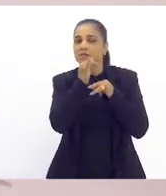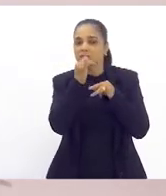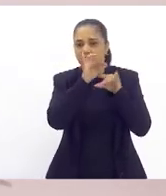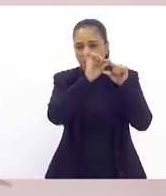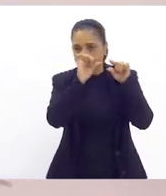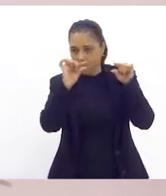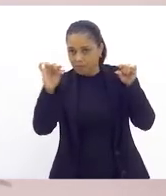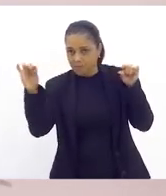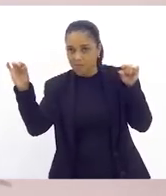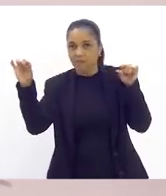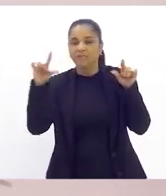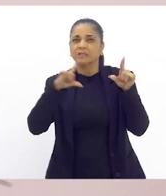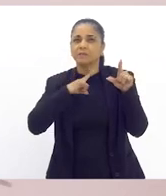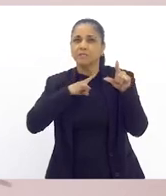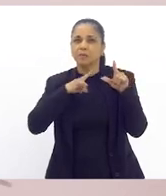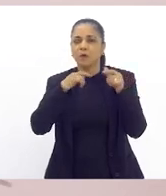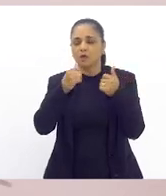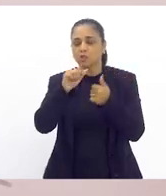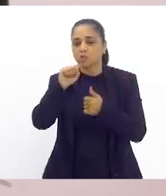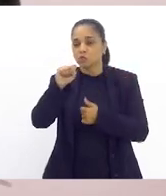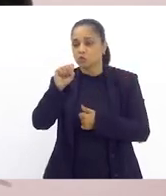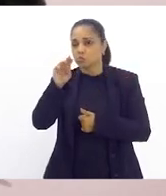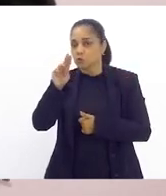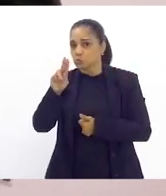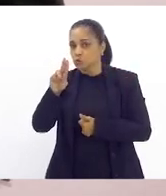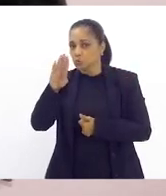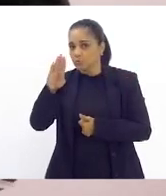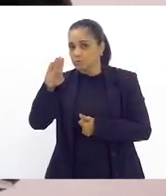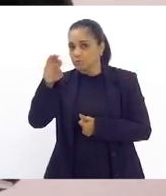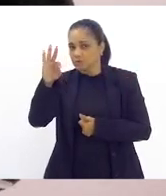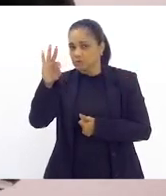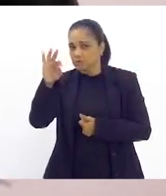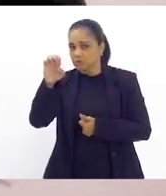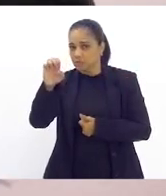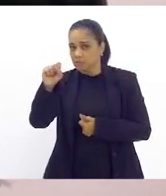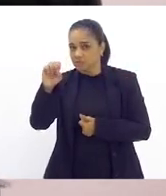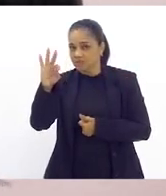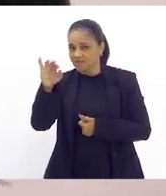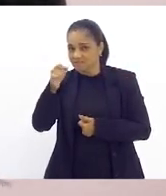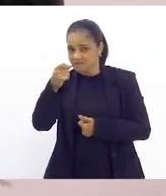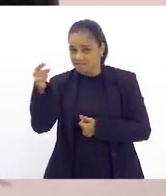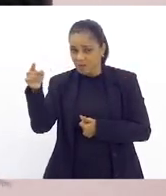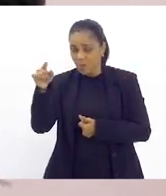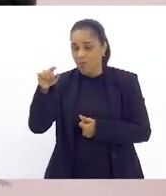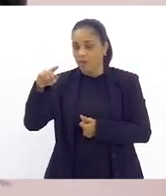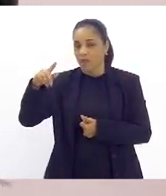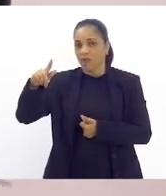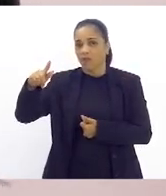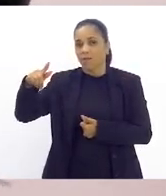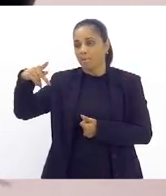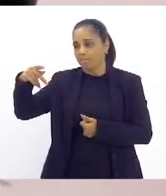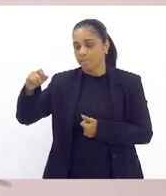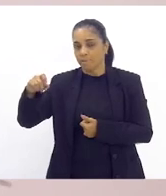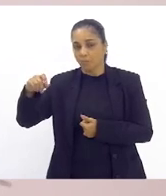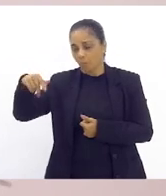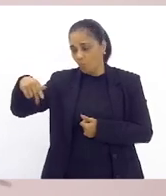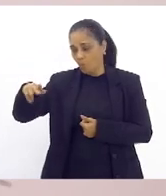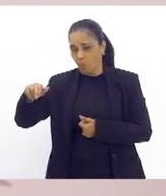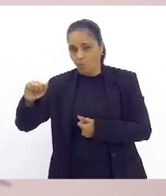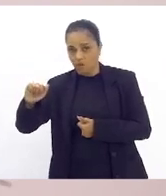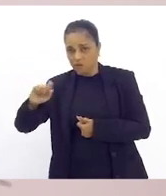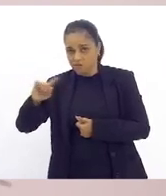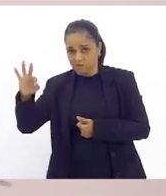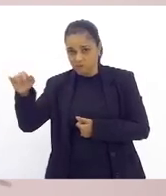existe uma subestação da Light em Quatis que está totalmente é um prédio totalmente